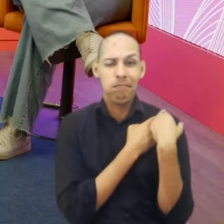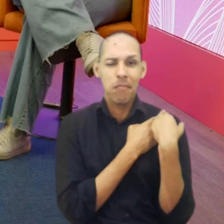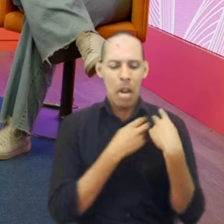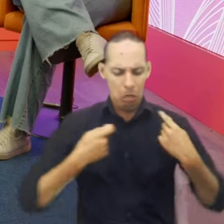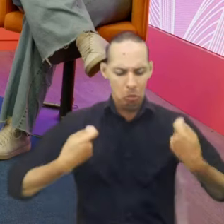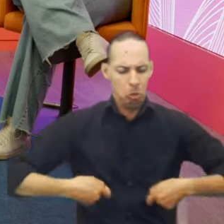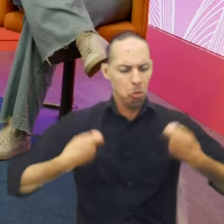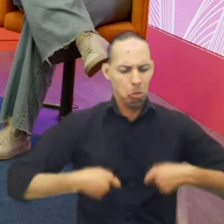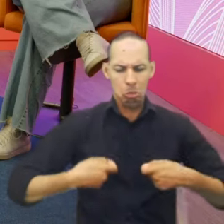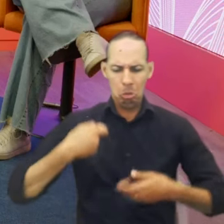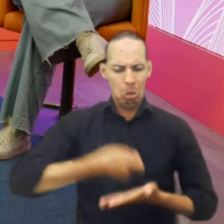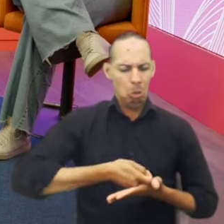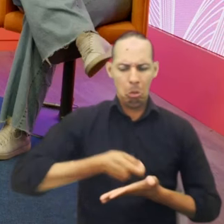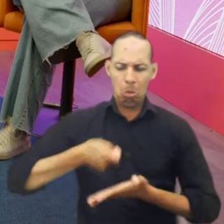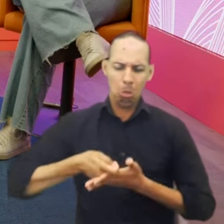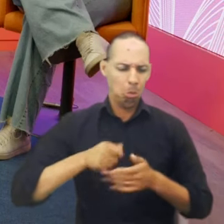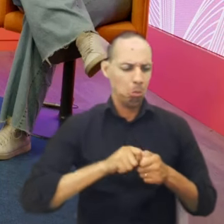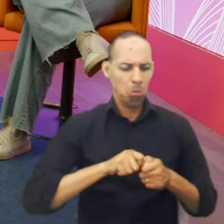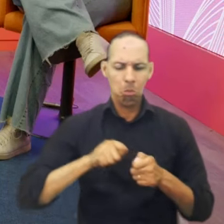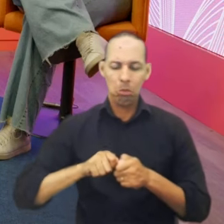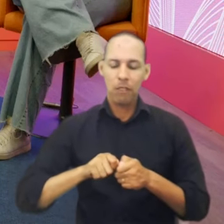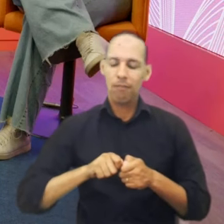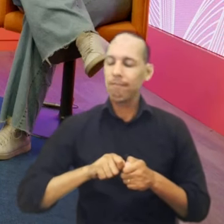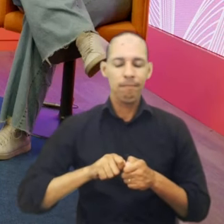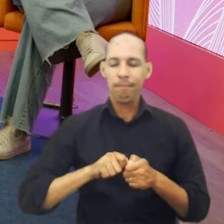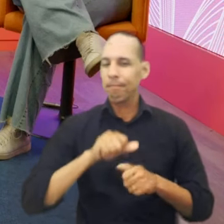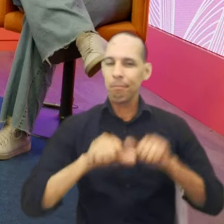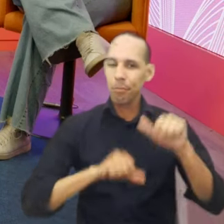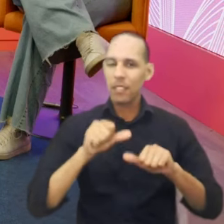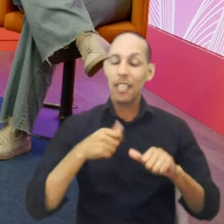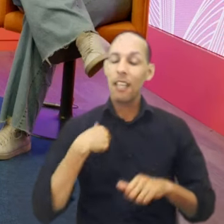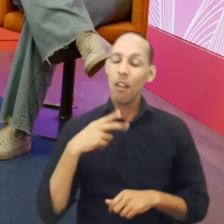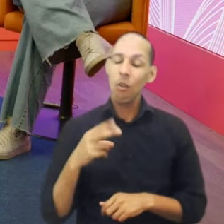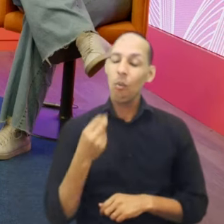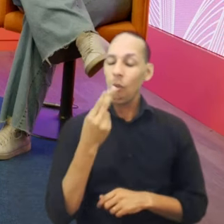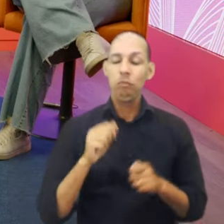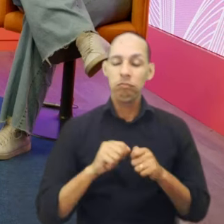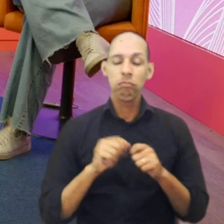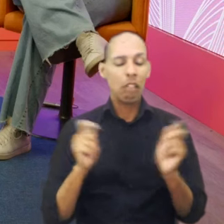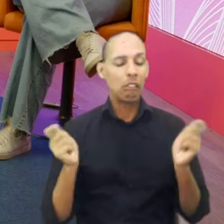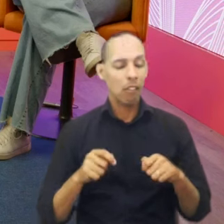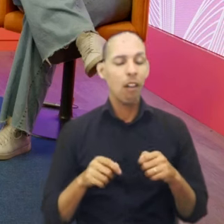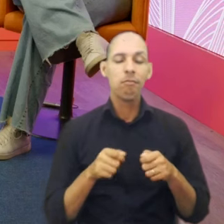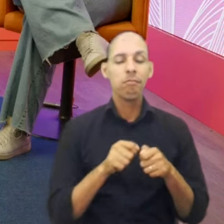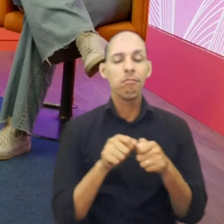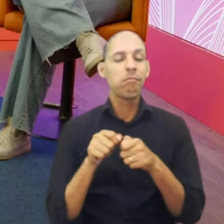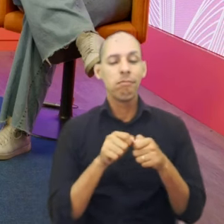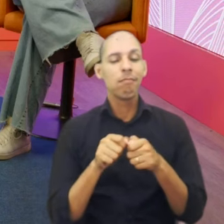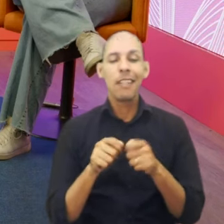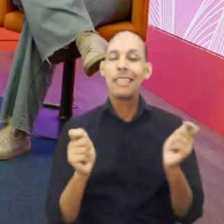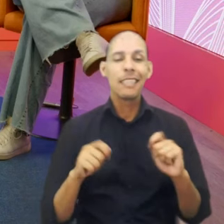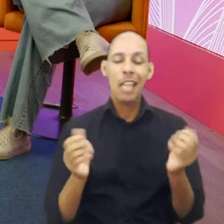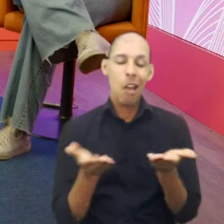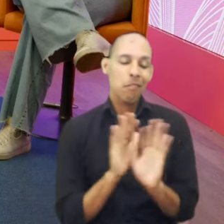que fazer, eu acho que a gente pode desconstruir do... Eu vou fazer do jeito que for possível. Sim. É o que tem pra hoje.